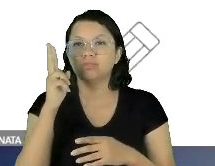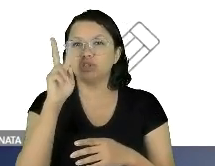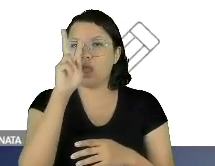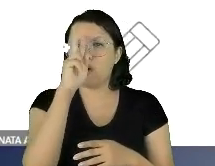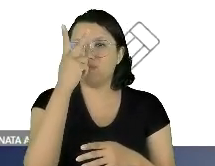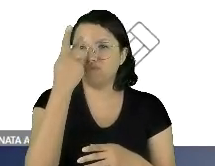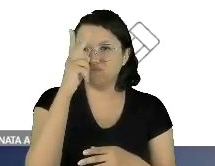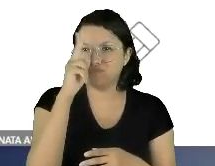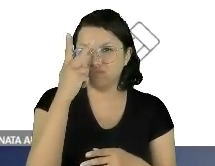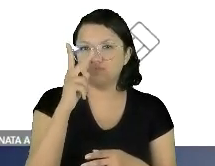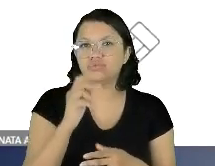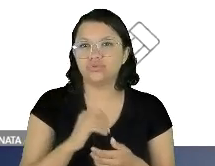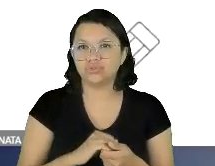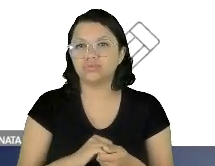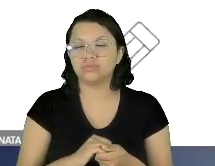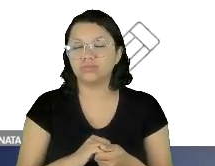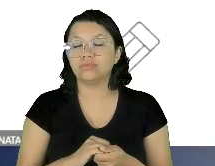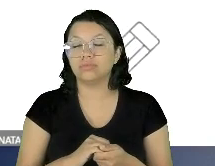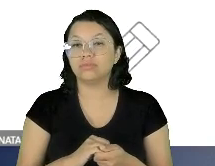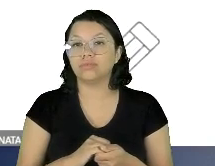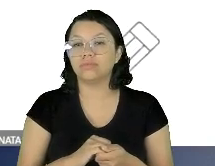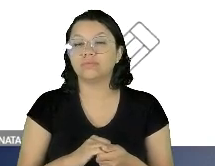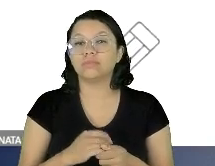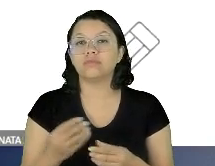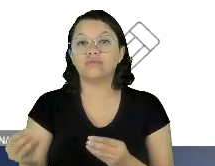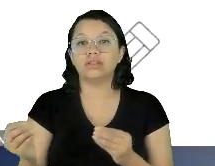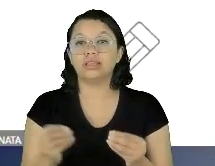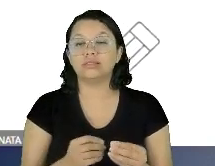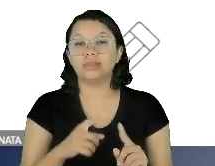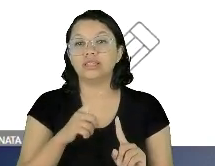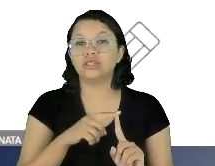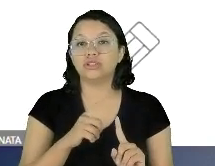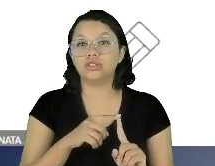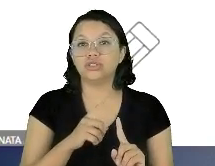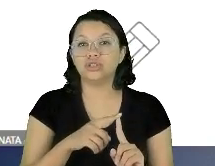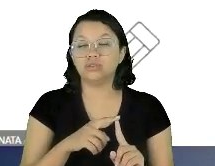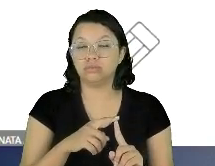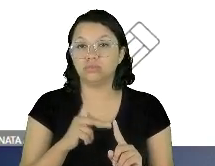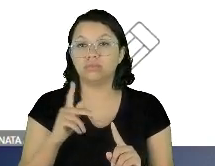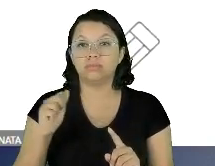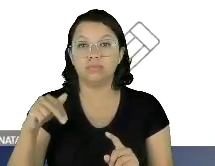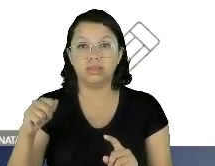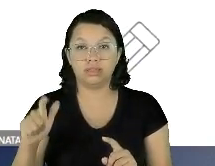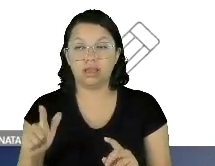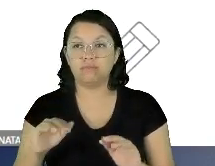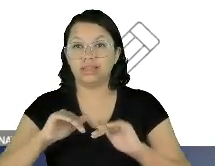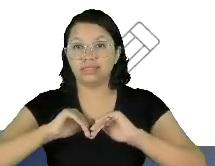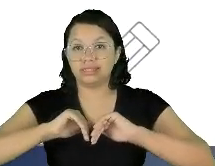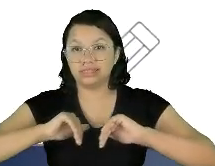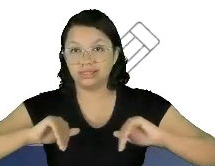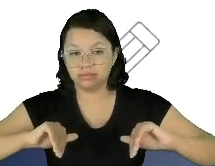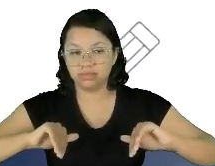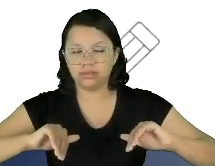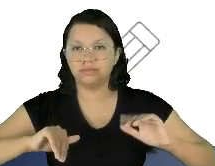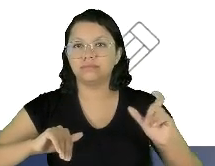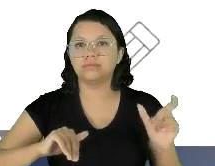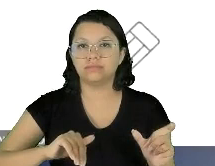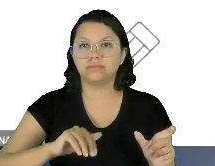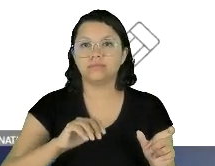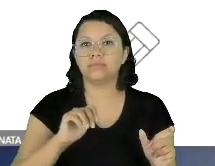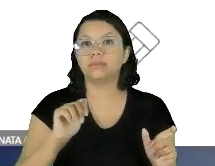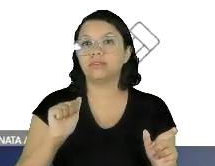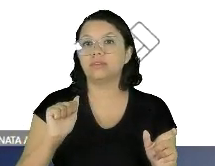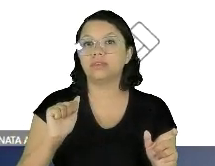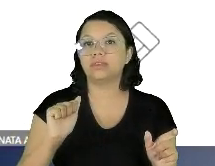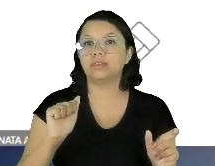foi trazido para esse tipo penal justamente para separar o assédio. O assédio é aquele